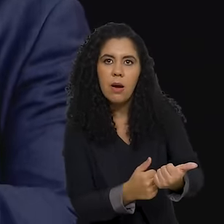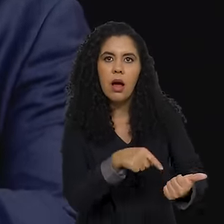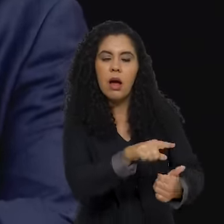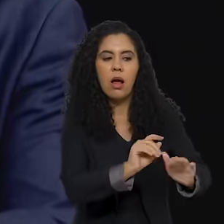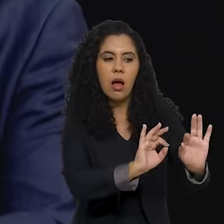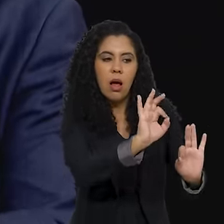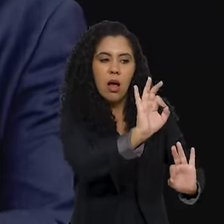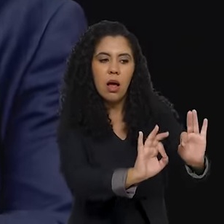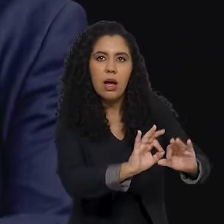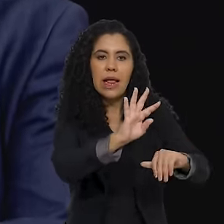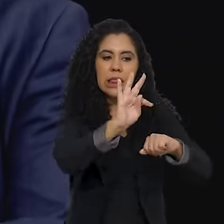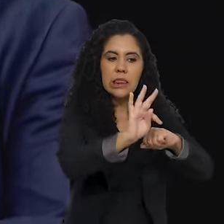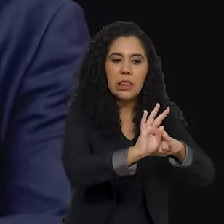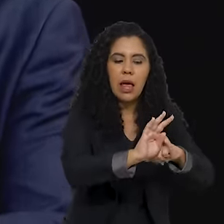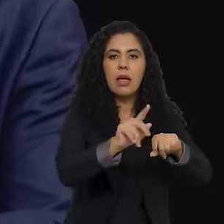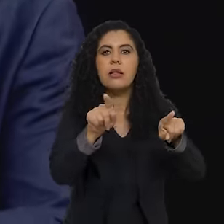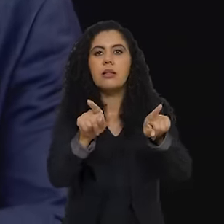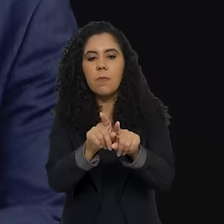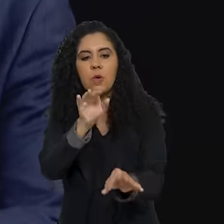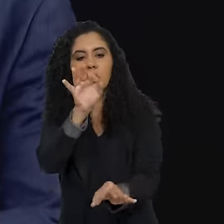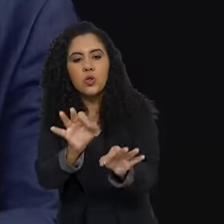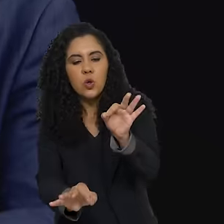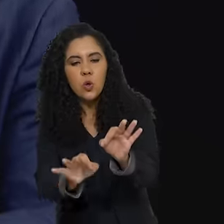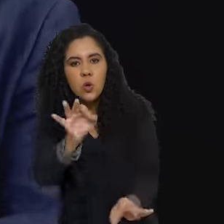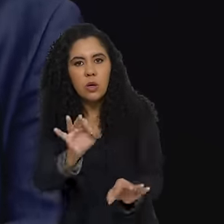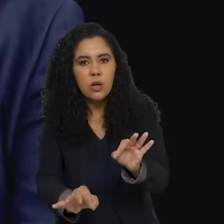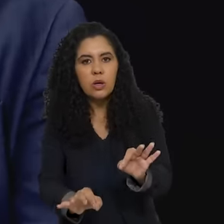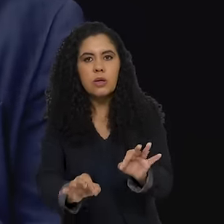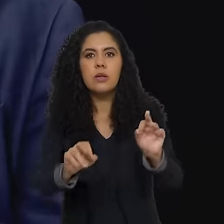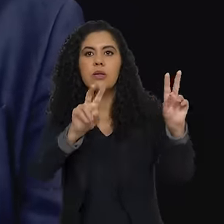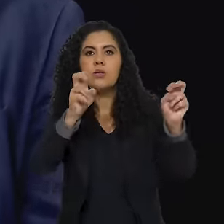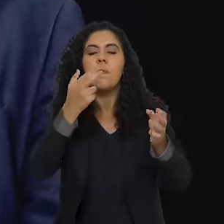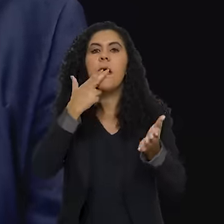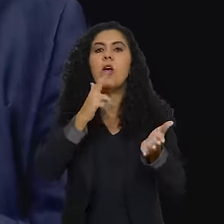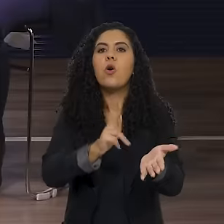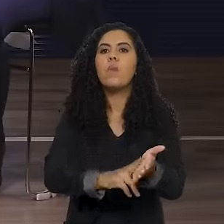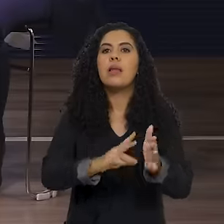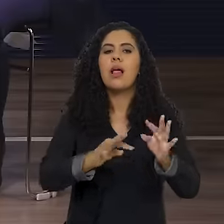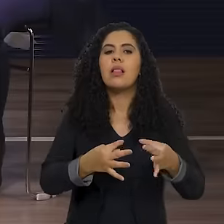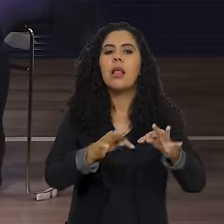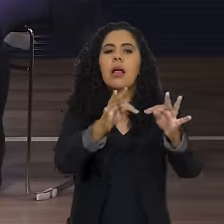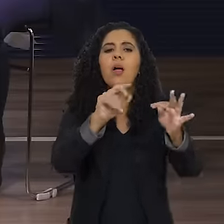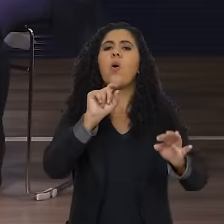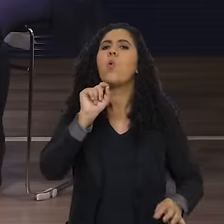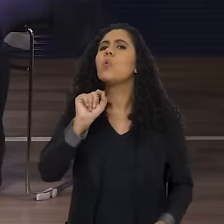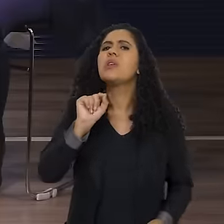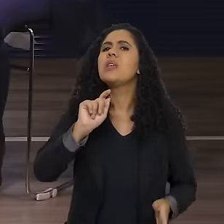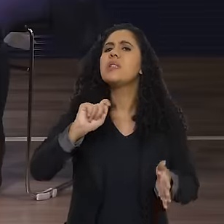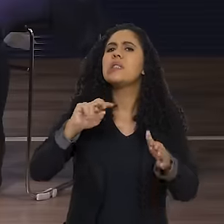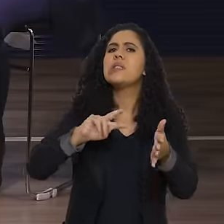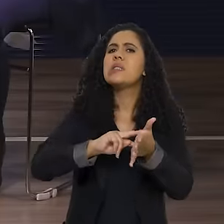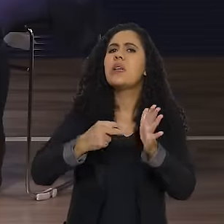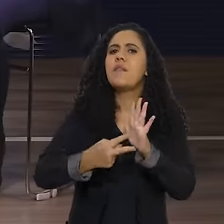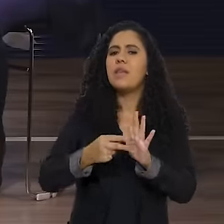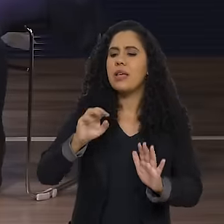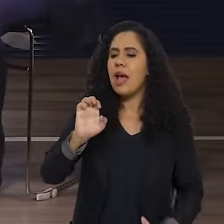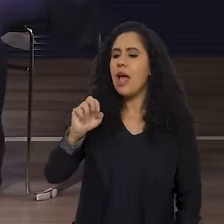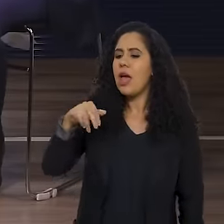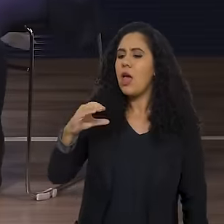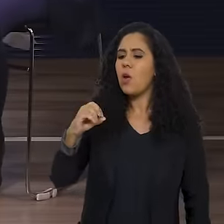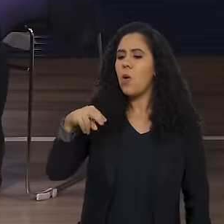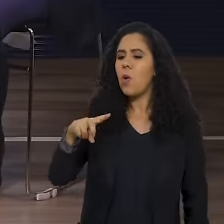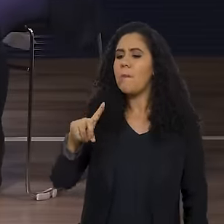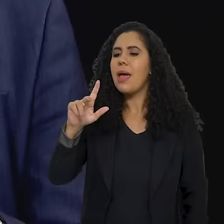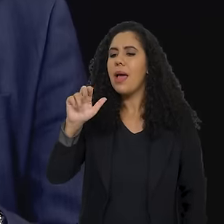na modelagem técnica e jurídica das encomendas tecnológicas. O que, que é encomenda